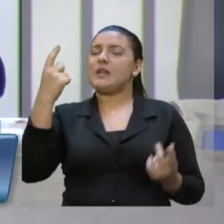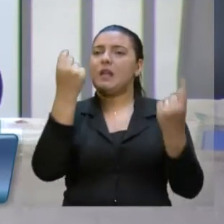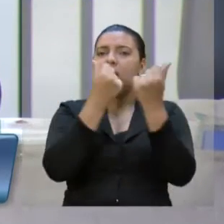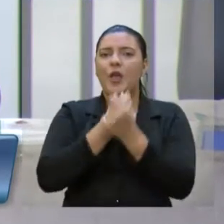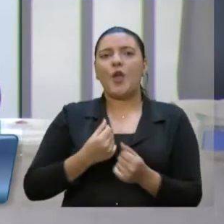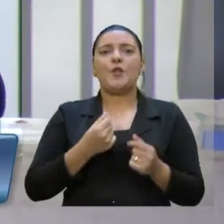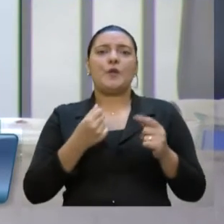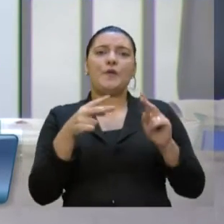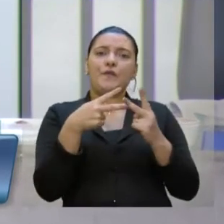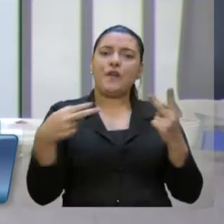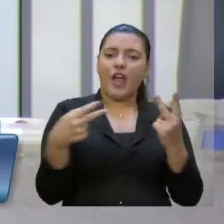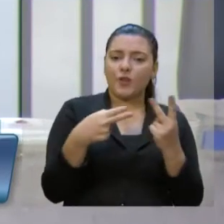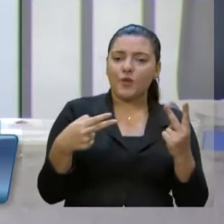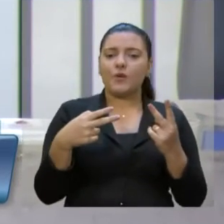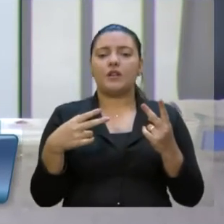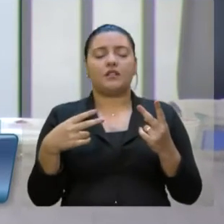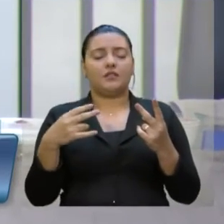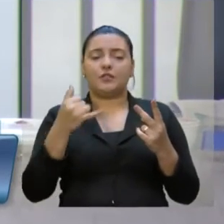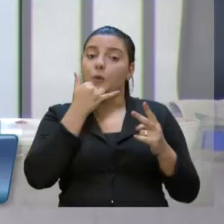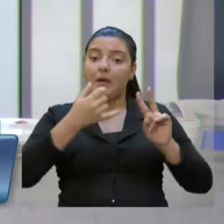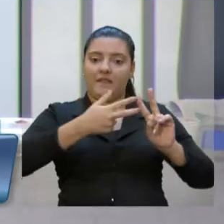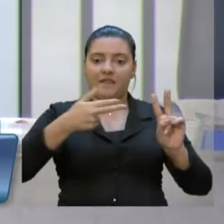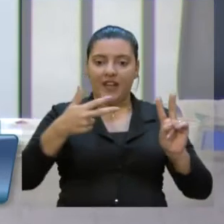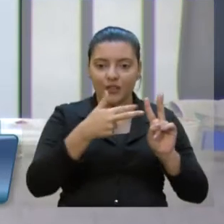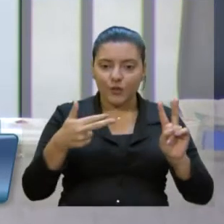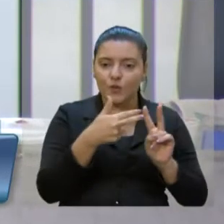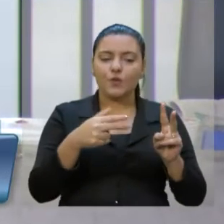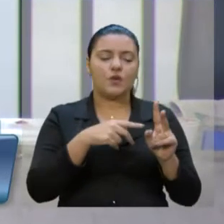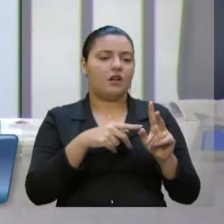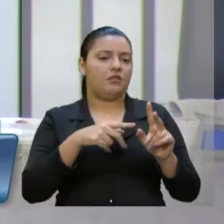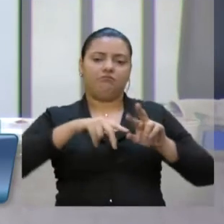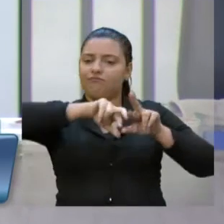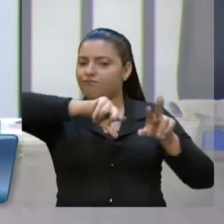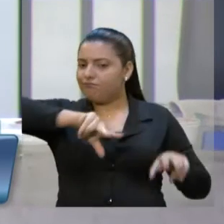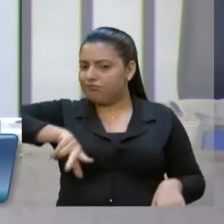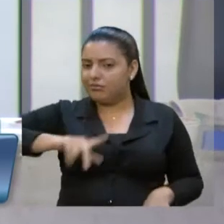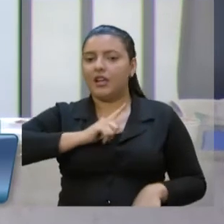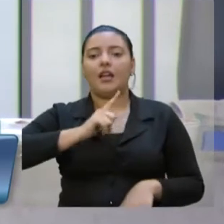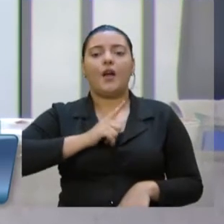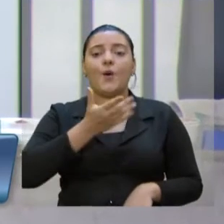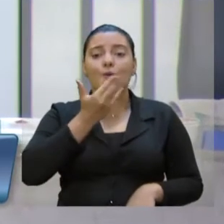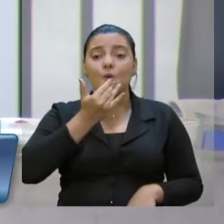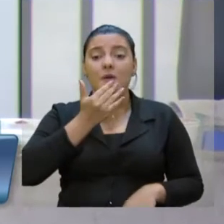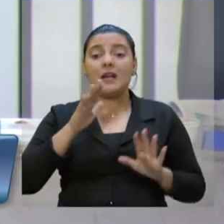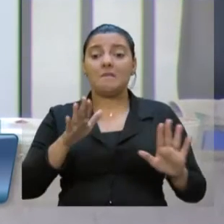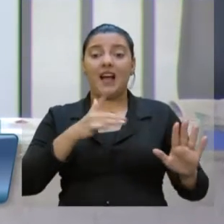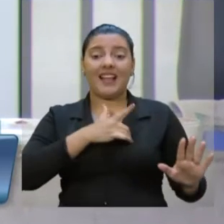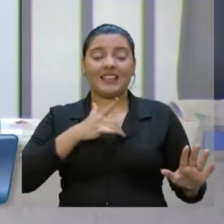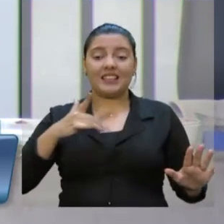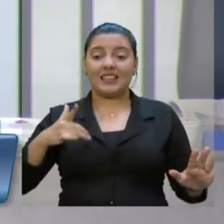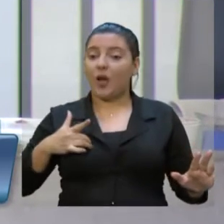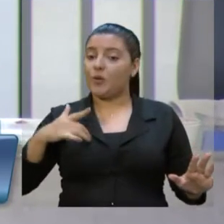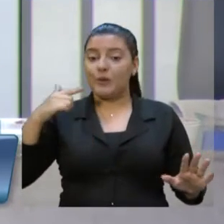legumes, estou comendo verduras, aí eu fico imaginando quantas e quantas pessoas foram envenenadas naquele prato